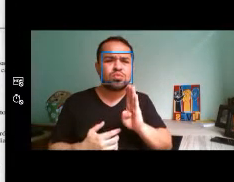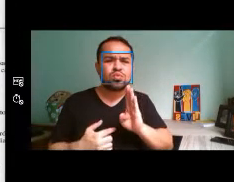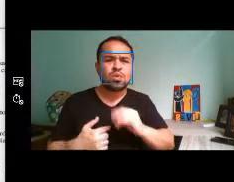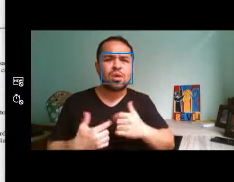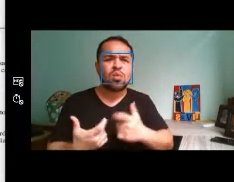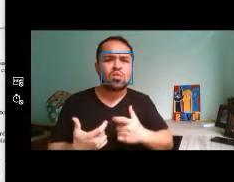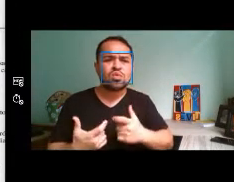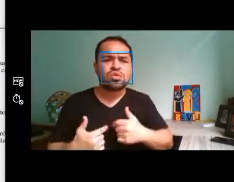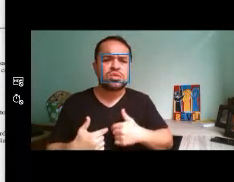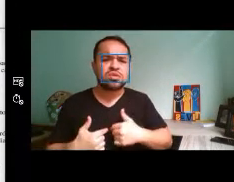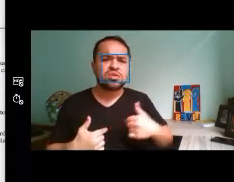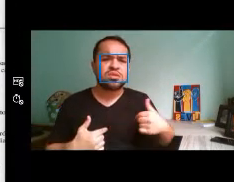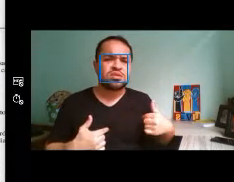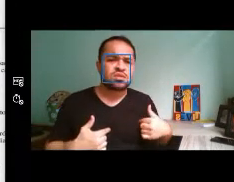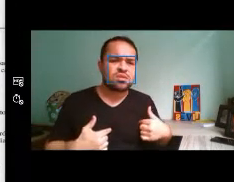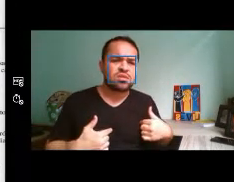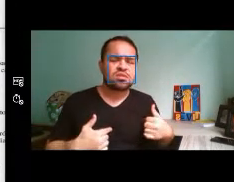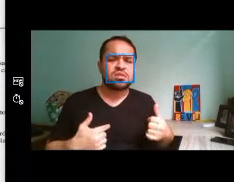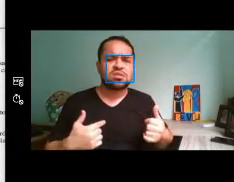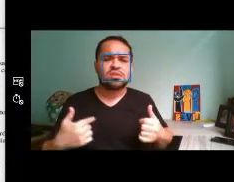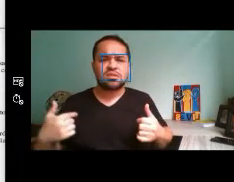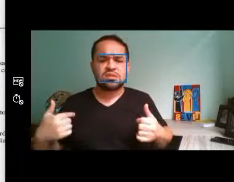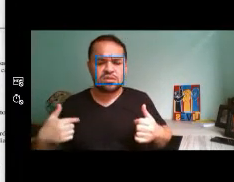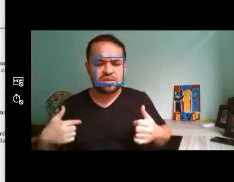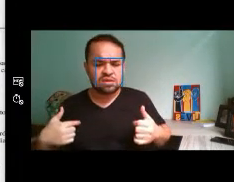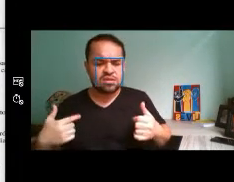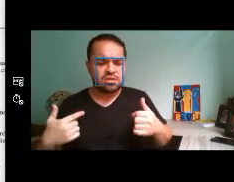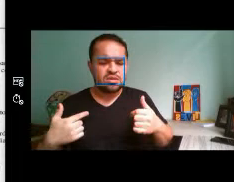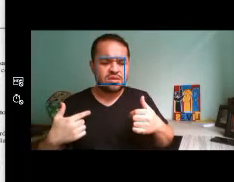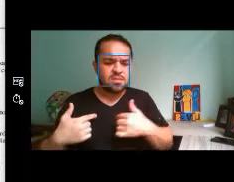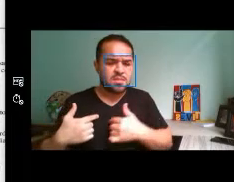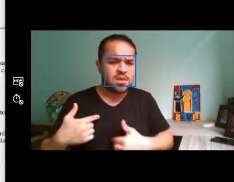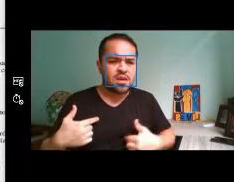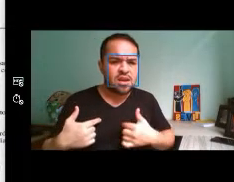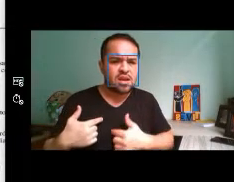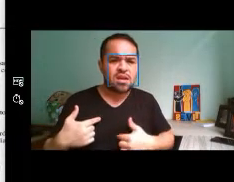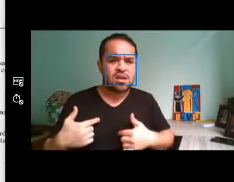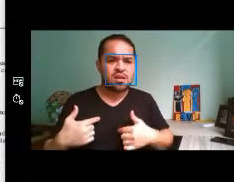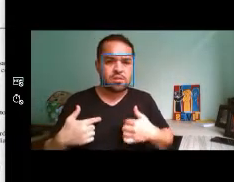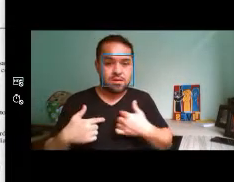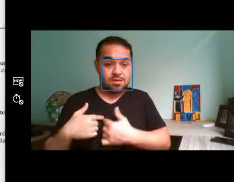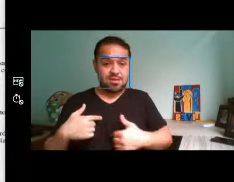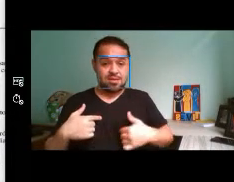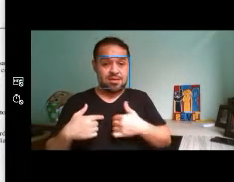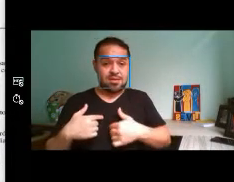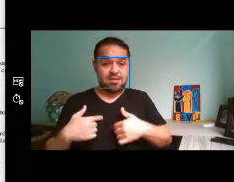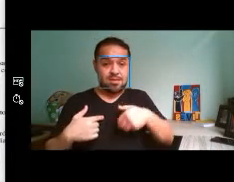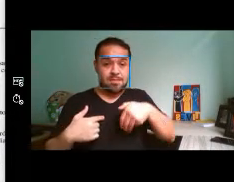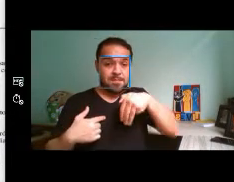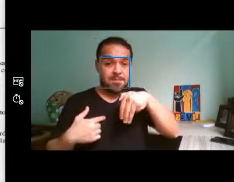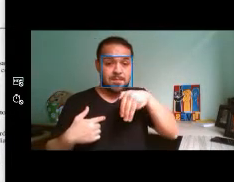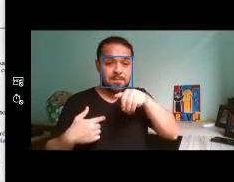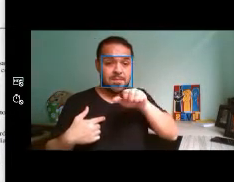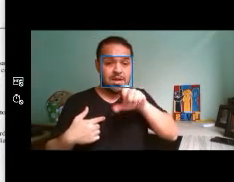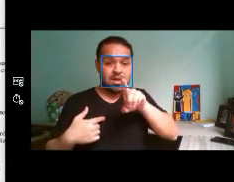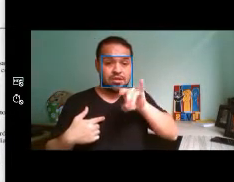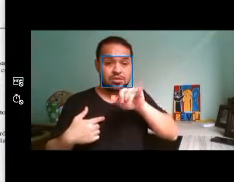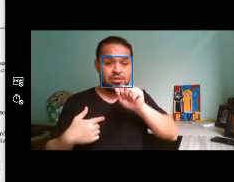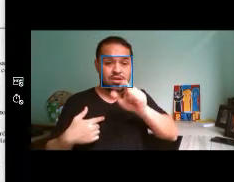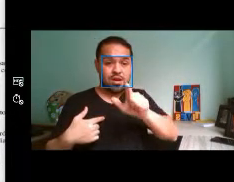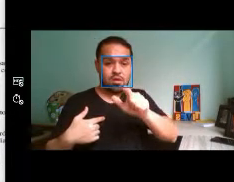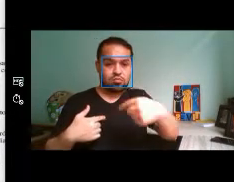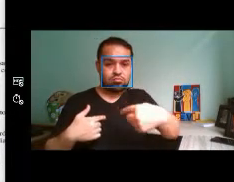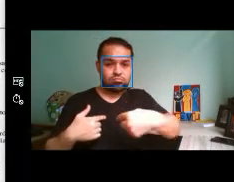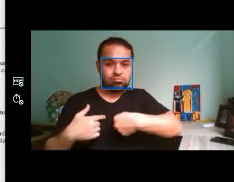Agora, que parte do busto? Pode ser do lado direito, pode ser do lado esquerdo, pode ser no meio. Se é no meio, na